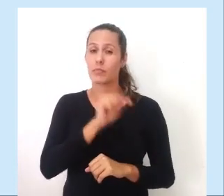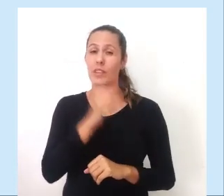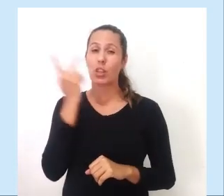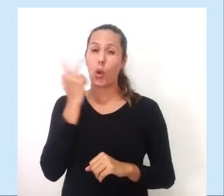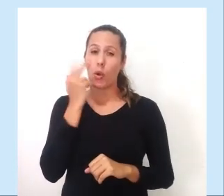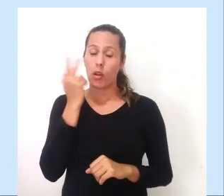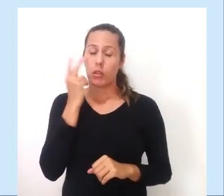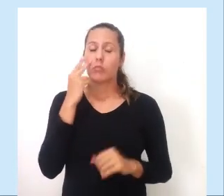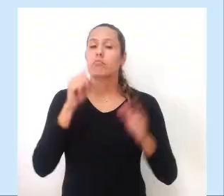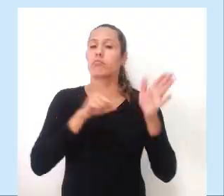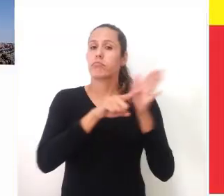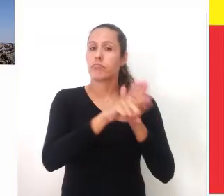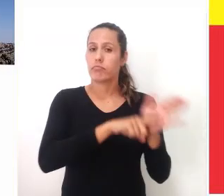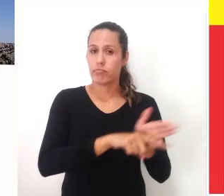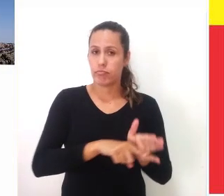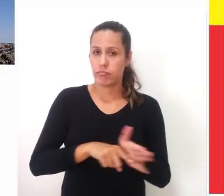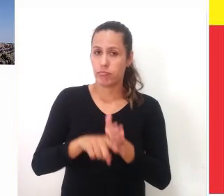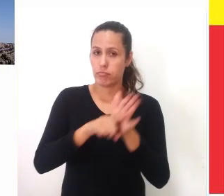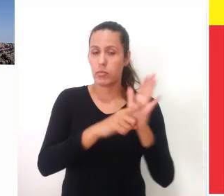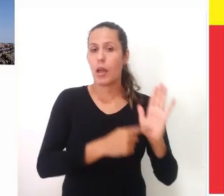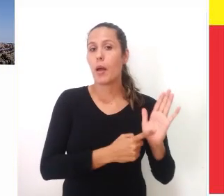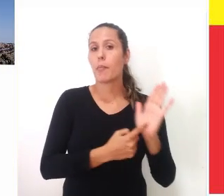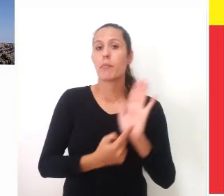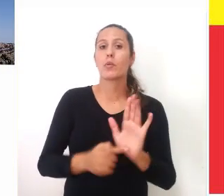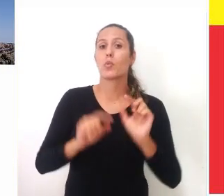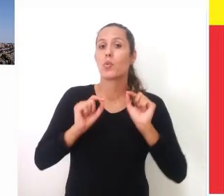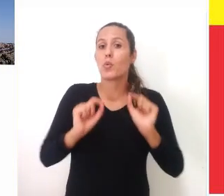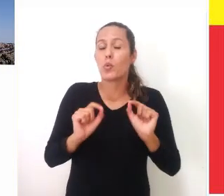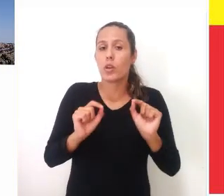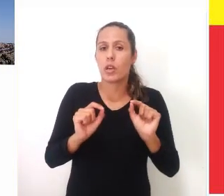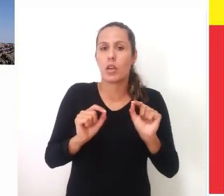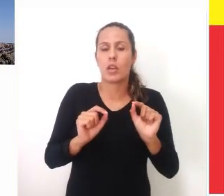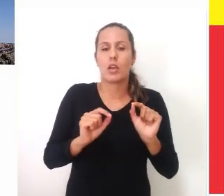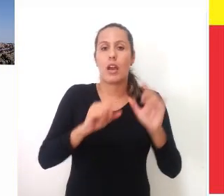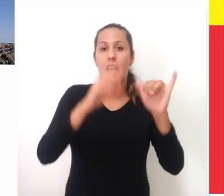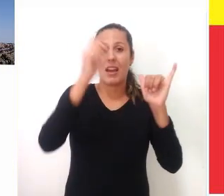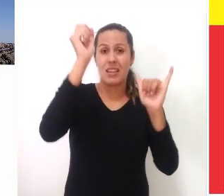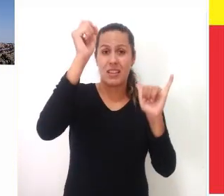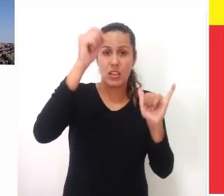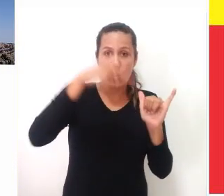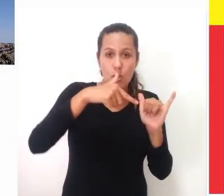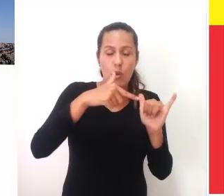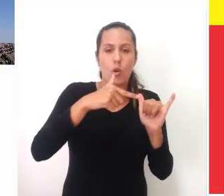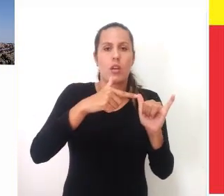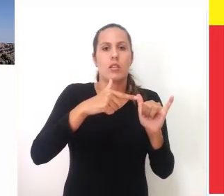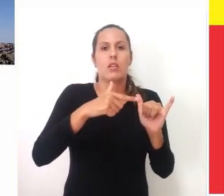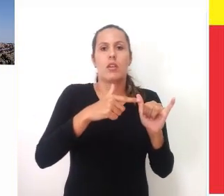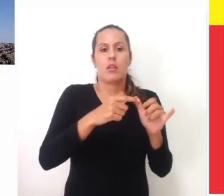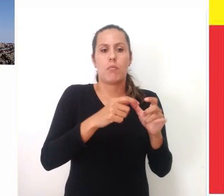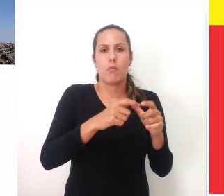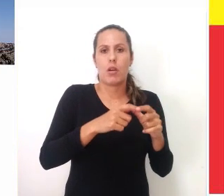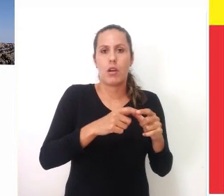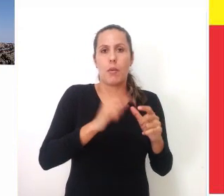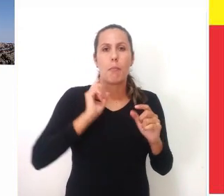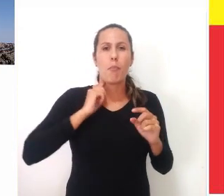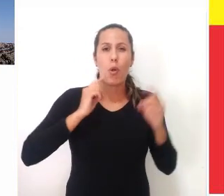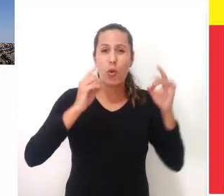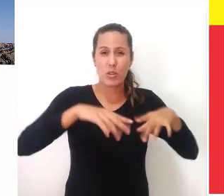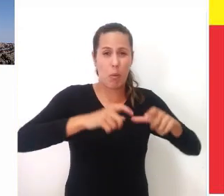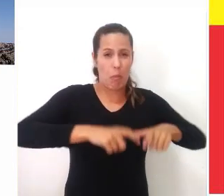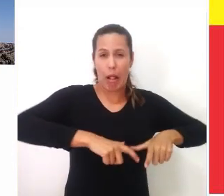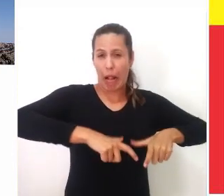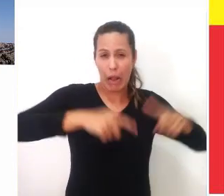causar, ok? Geralmente, os estudos demonstram que a energia solar ela